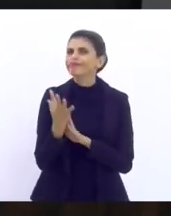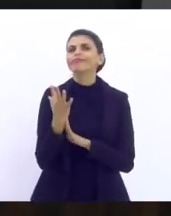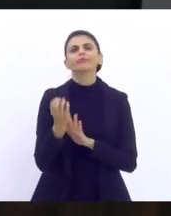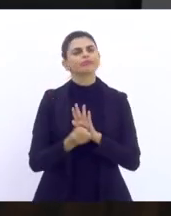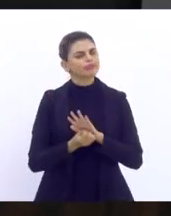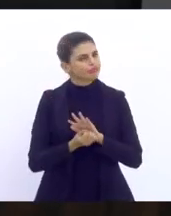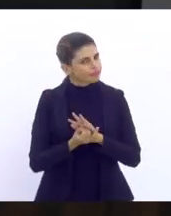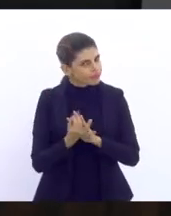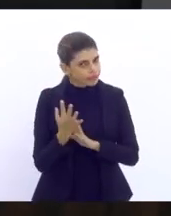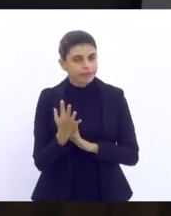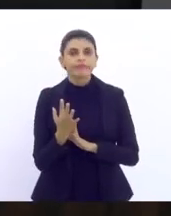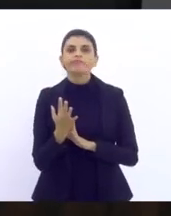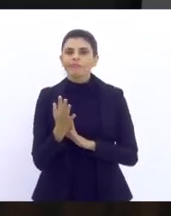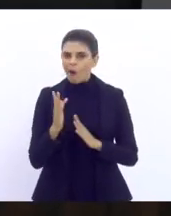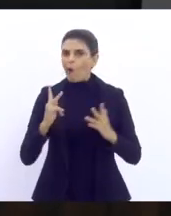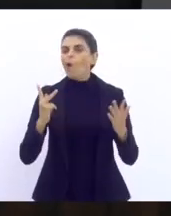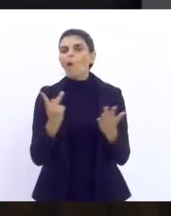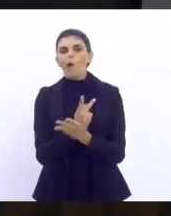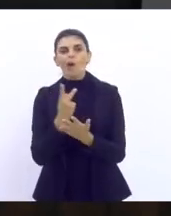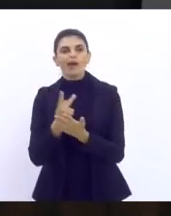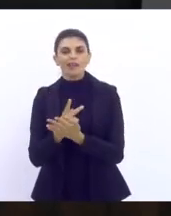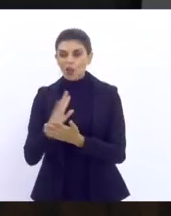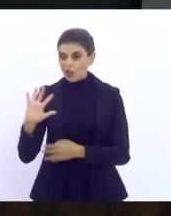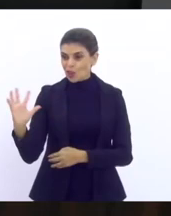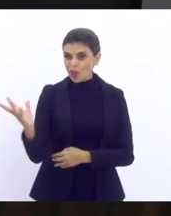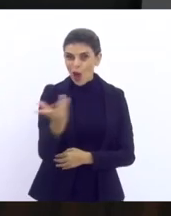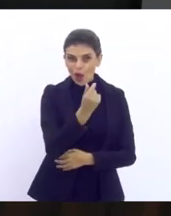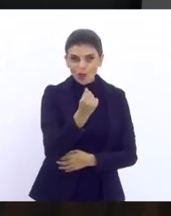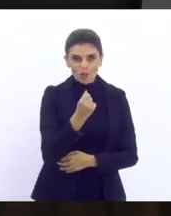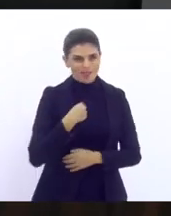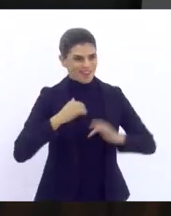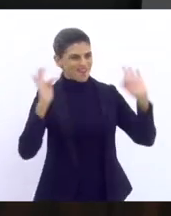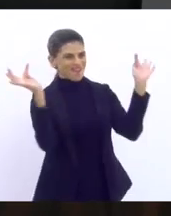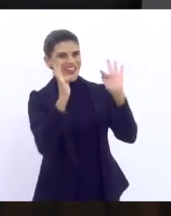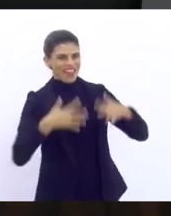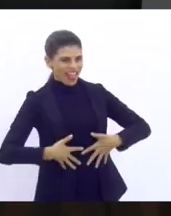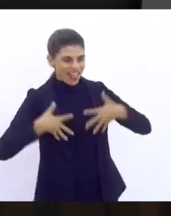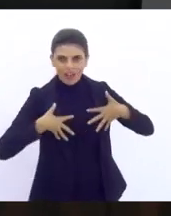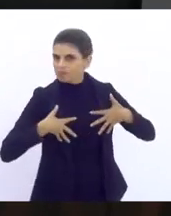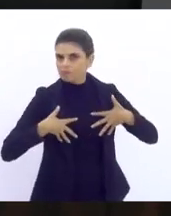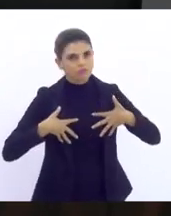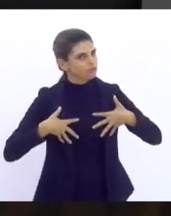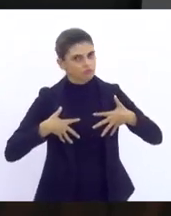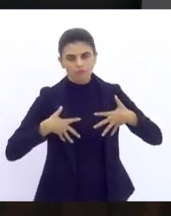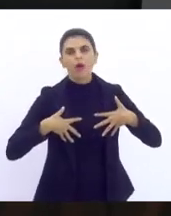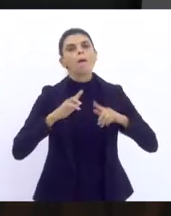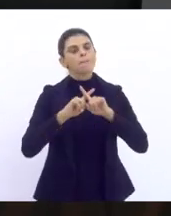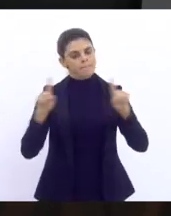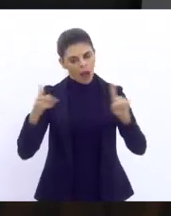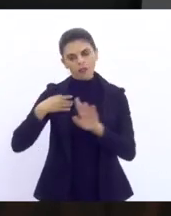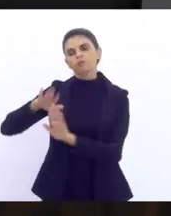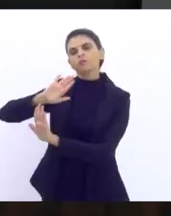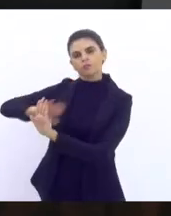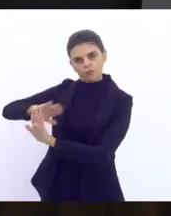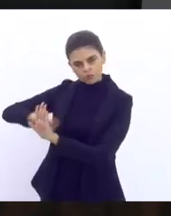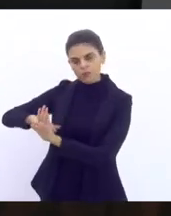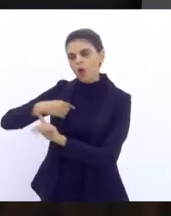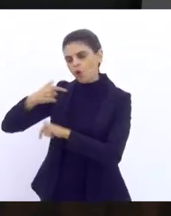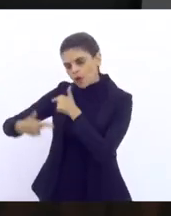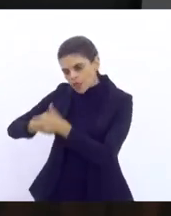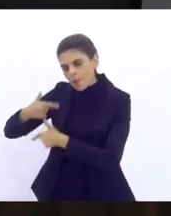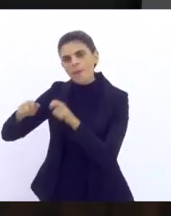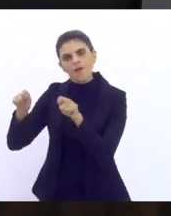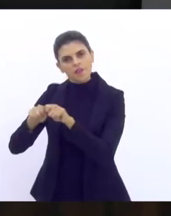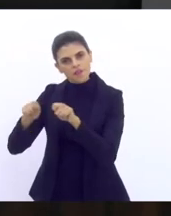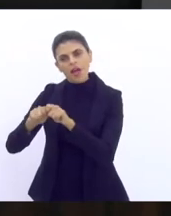vezes, não vamos agradar a todos, mas temos a certeza de que fazemos com muita